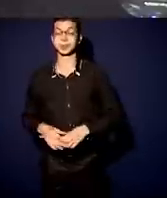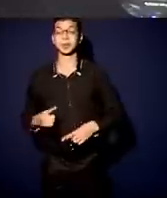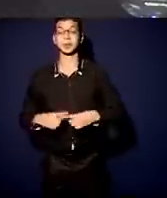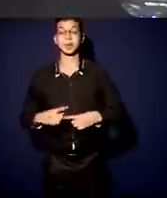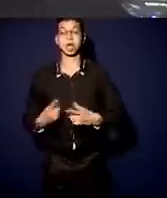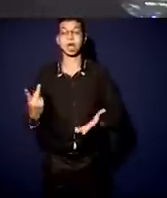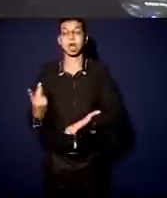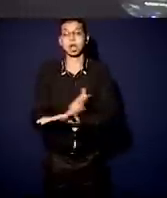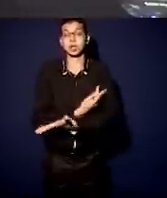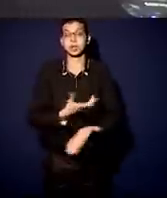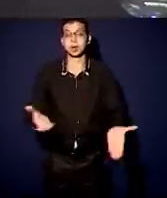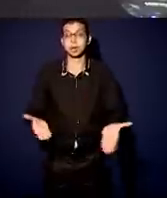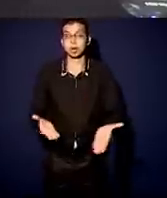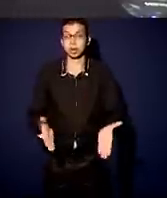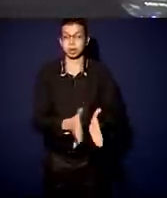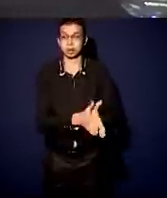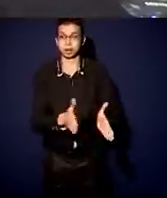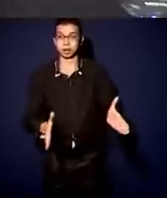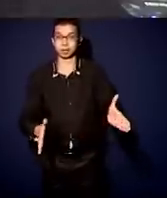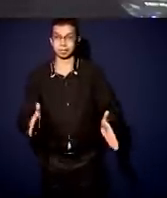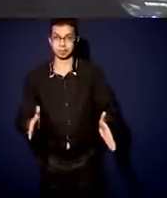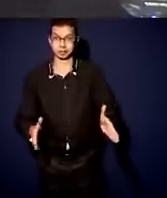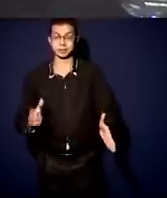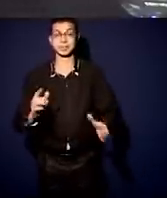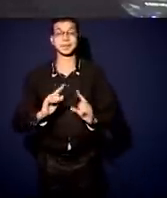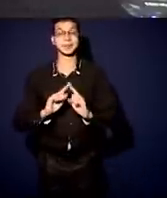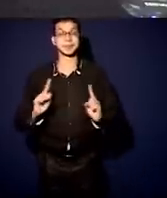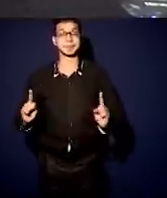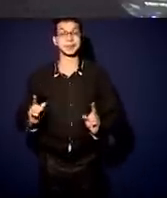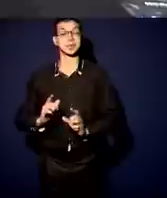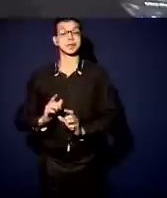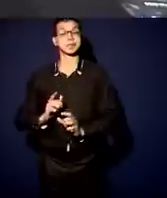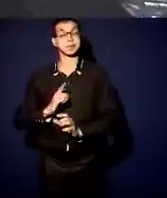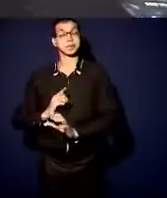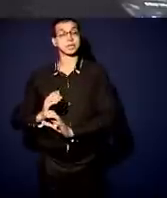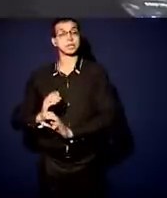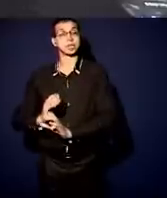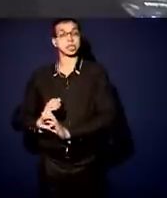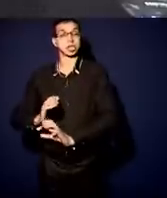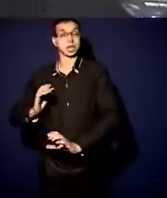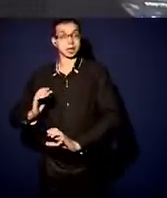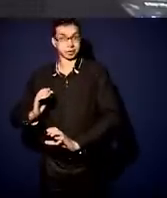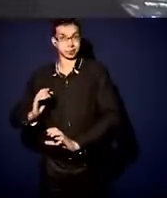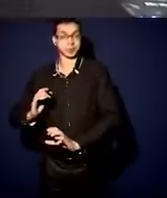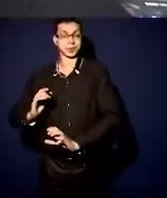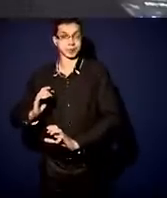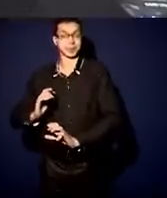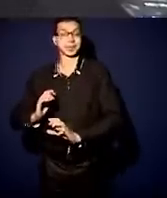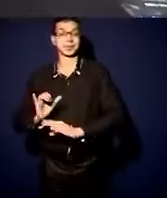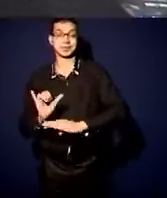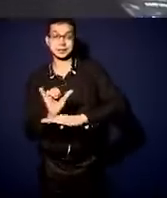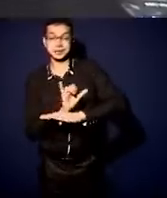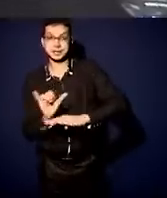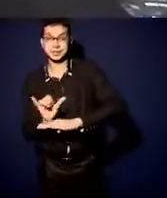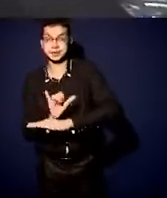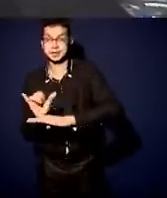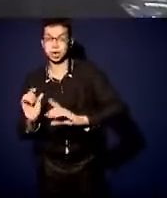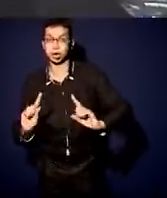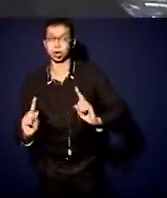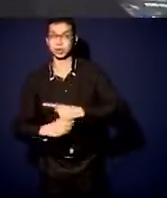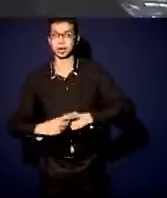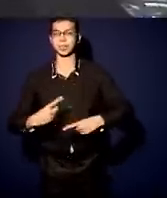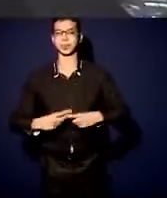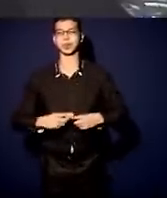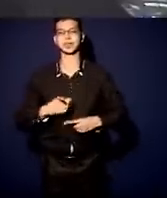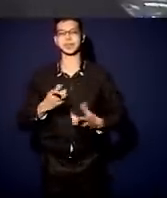porém engenharia reversa de maneira a fazer com que a taxa de juros que você gostaria